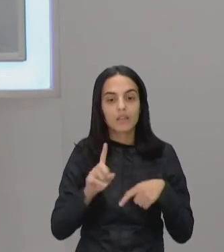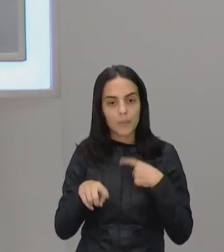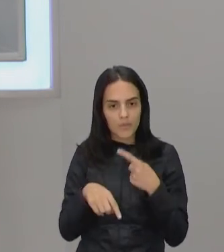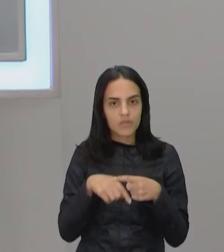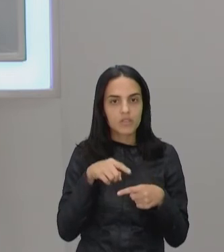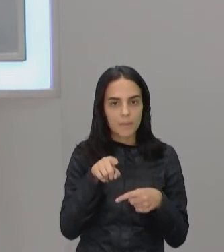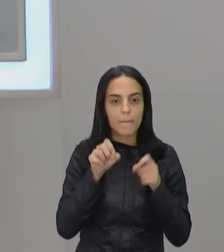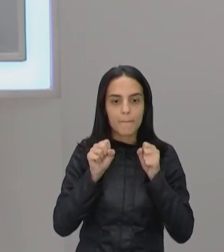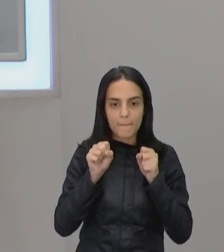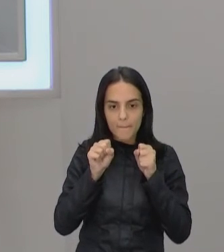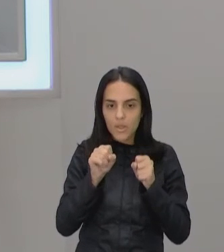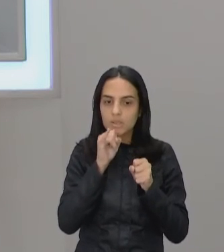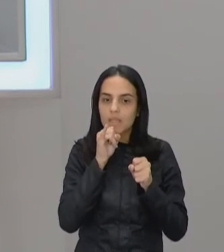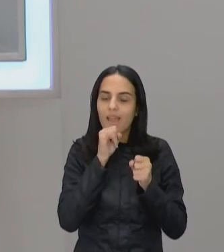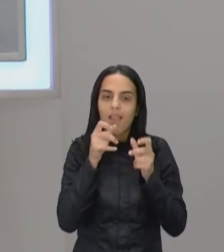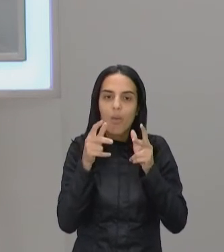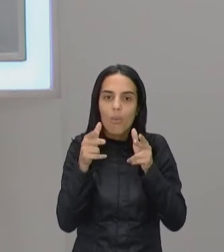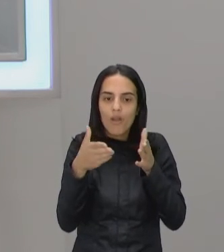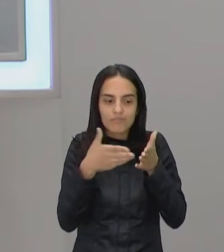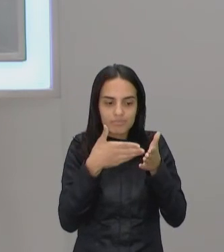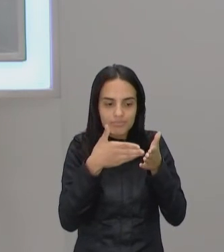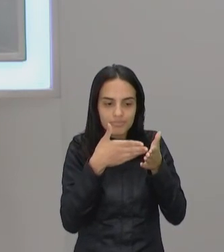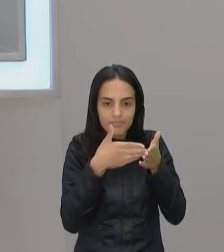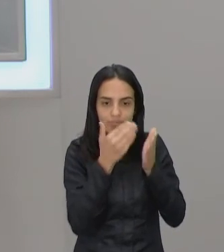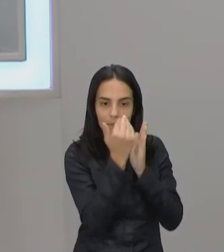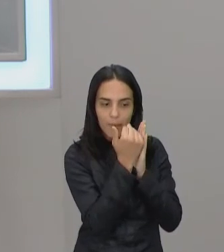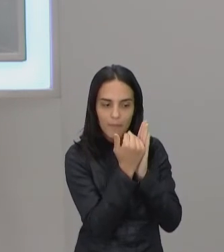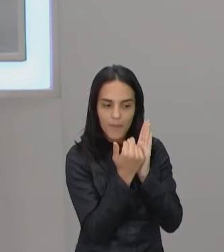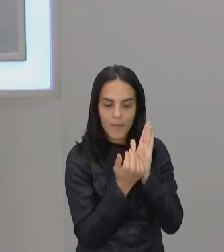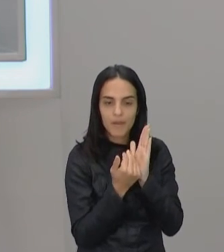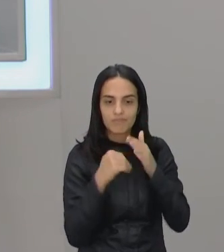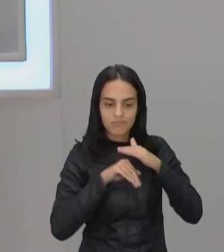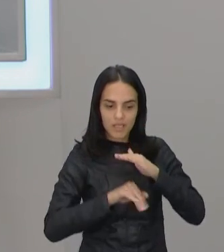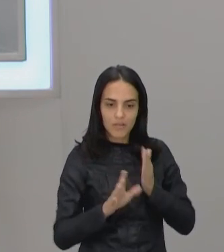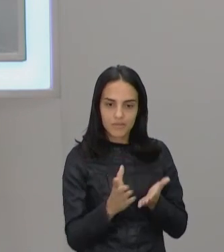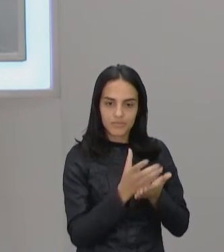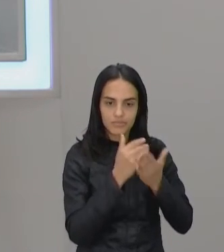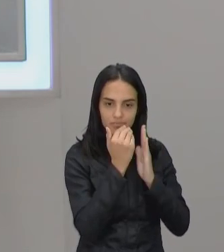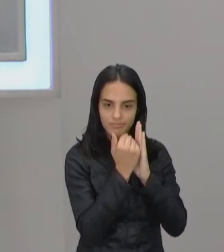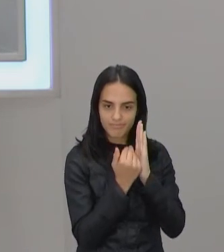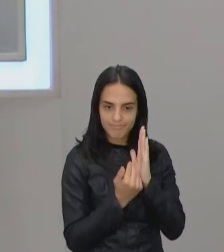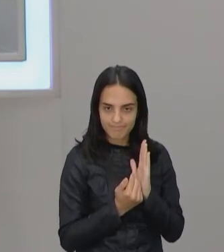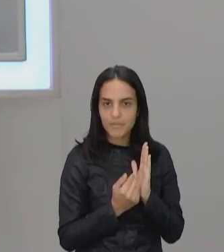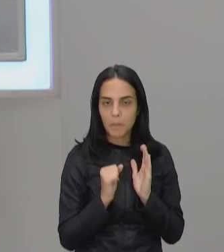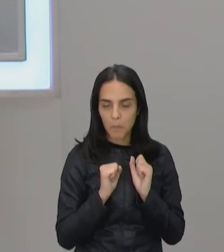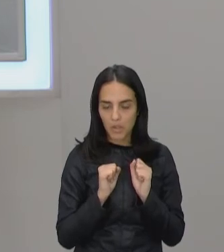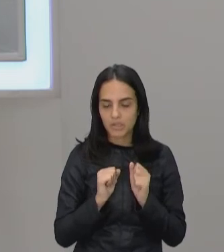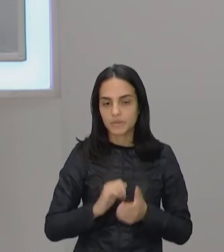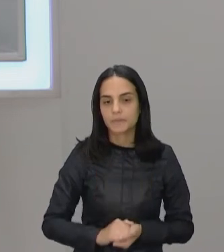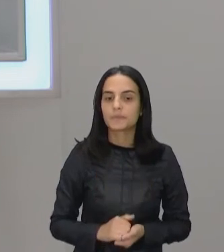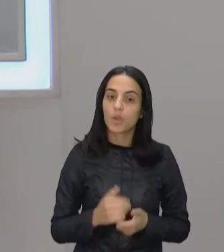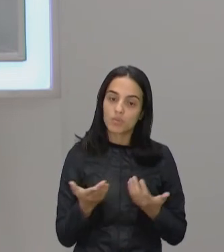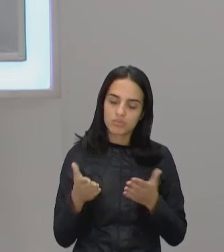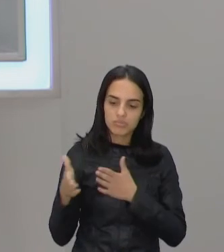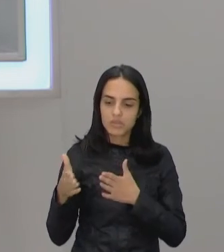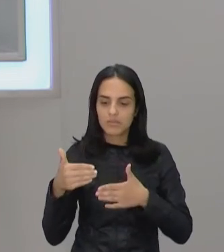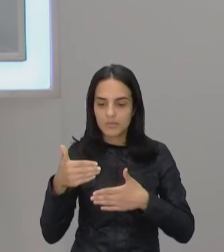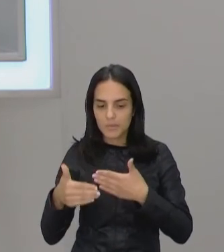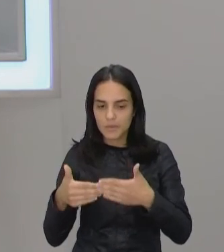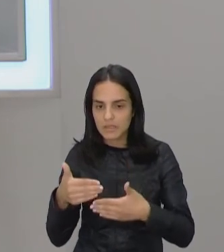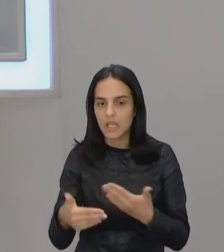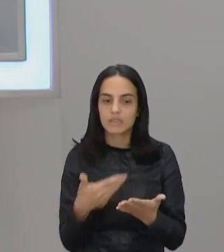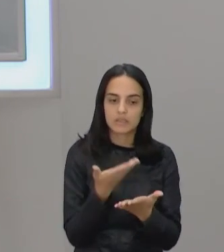pode fazer um pequeno livreto com aqueles dados que você coletou durante o seu processo, né,